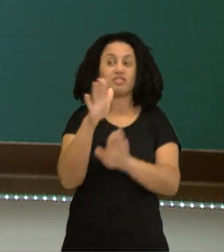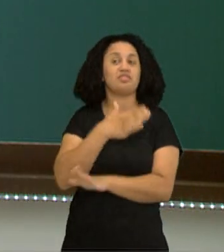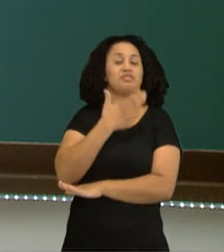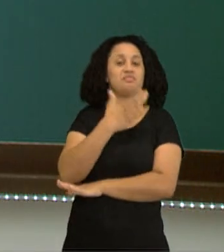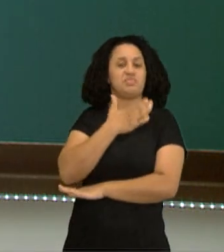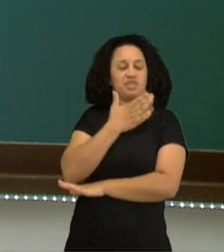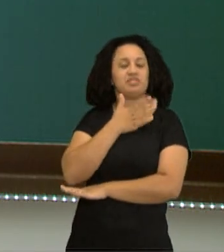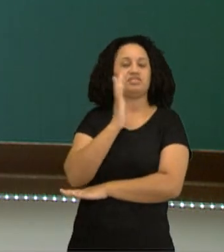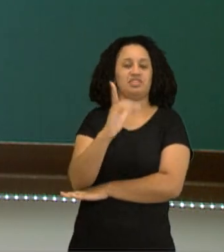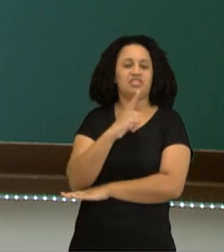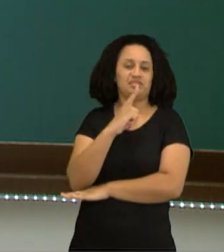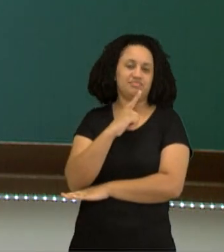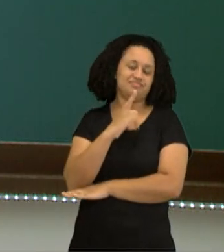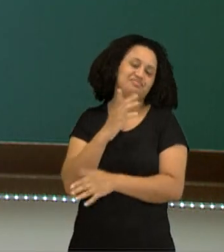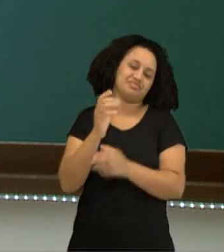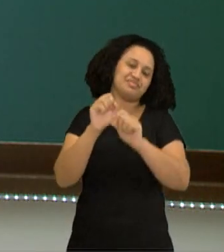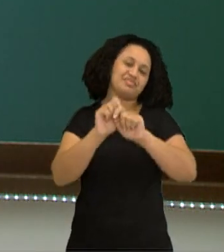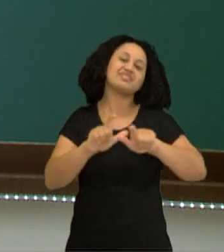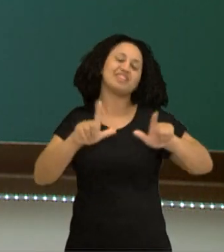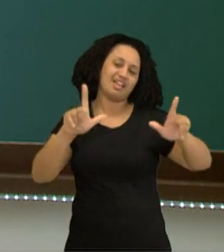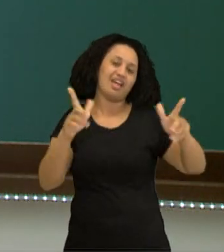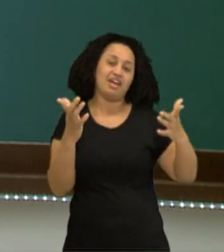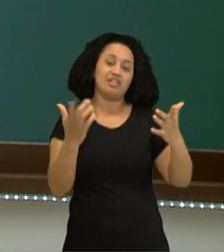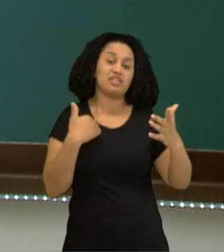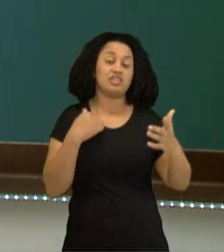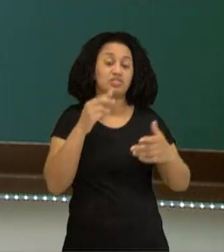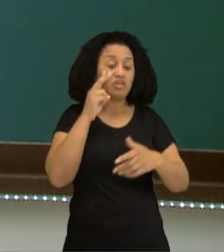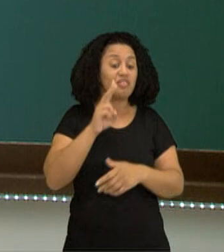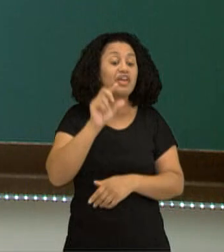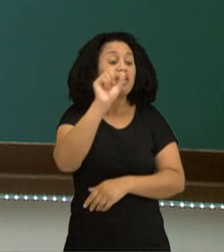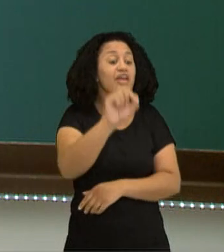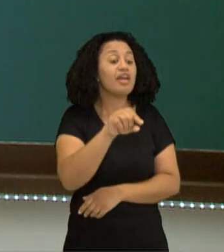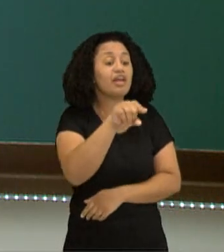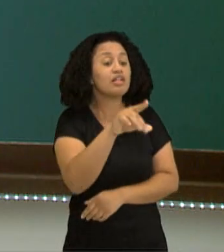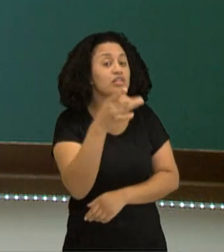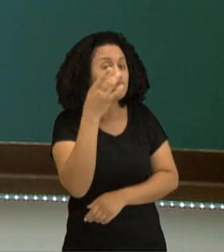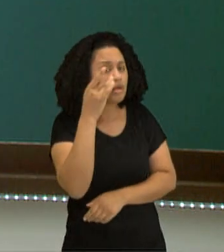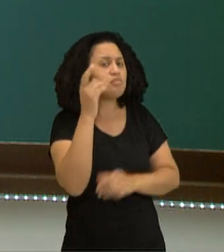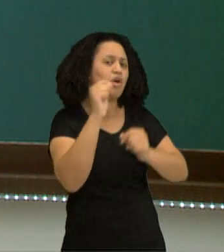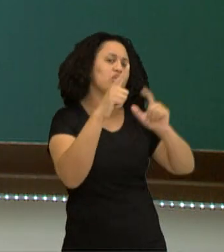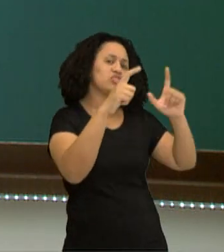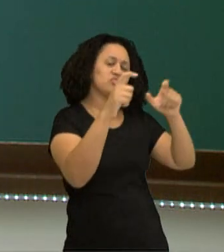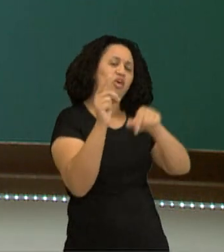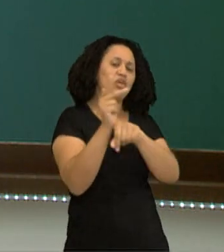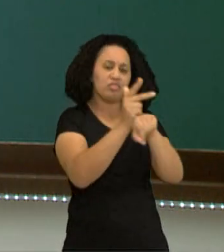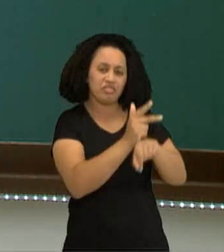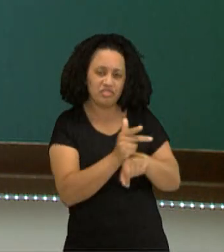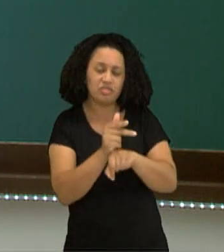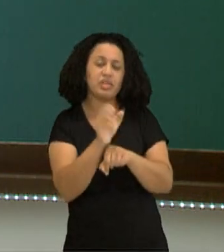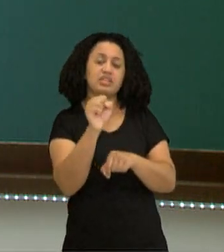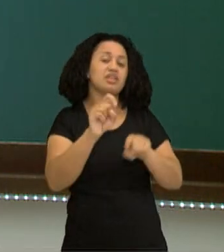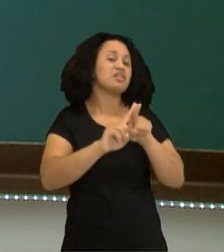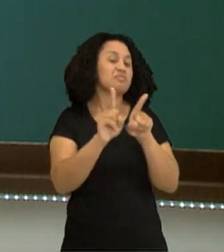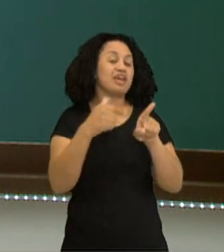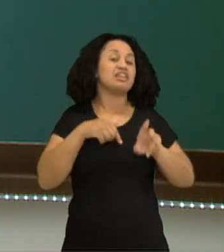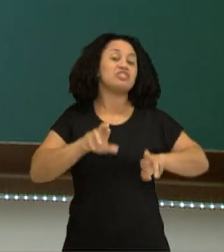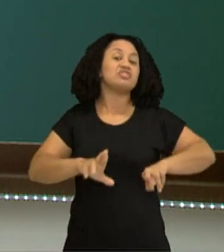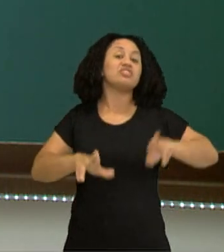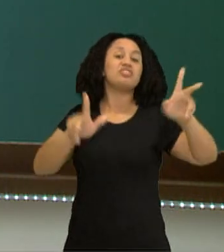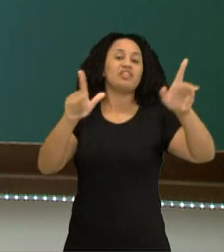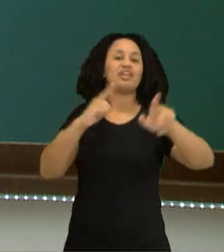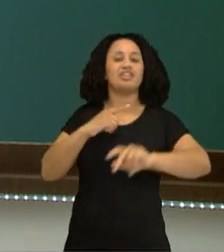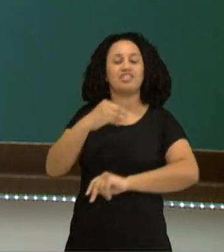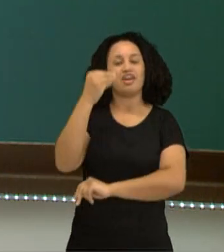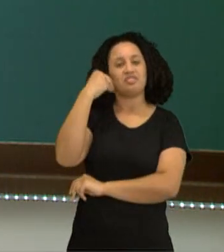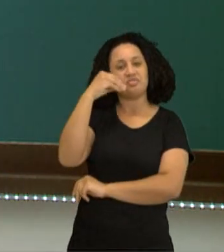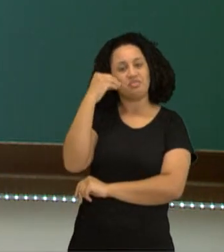presenciar um flash mob. E é claro que ele é efêmero, né? Só ver quem está lá. Podemos tirar foto, registrar, filmar? Sim, mas não é igual como a